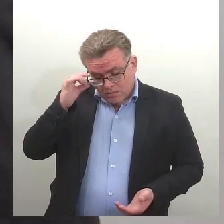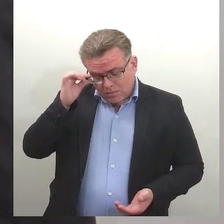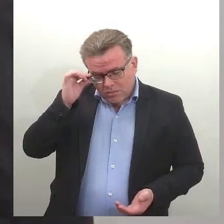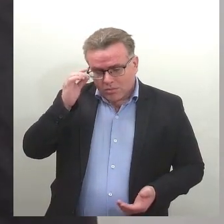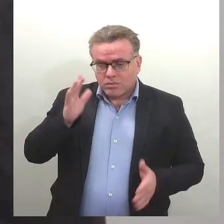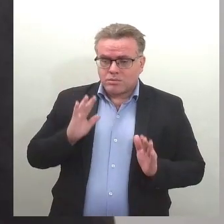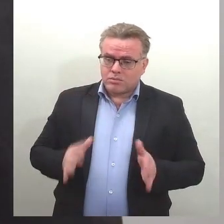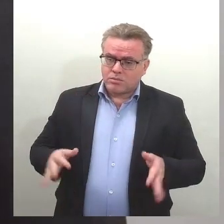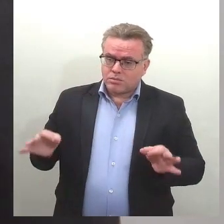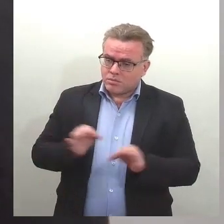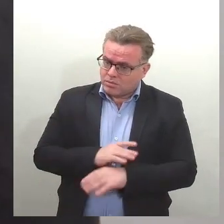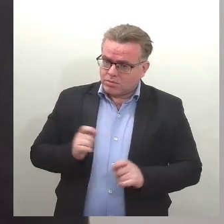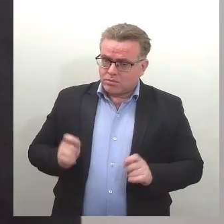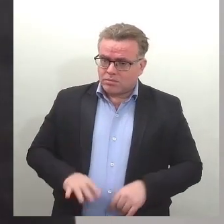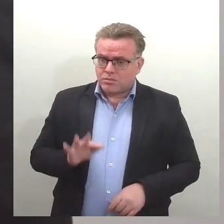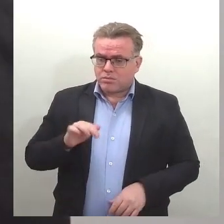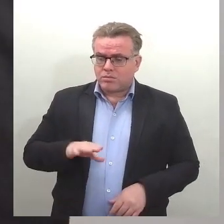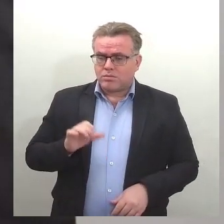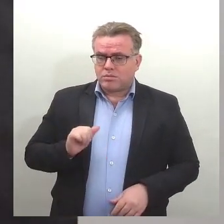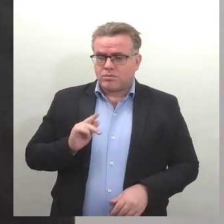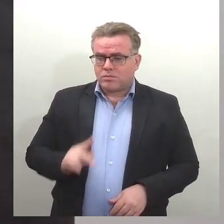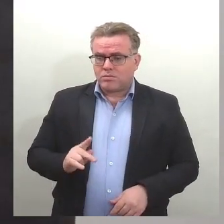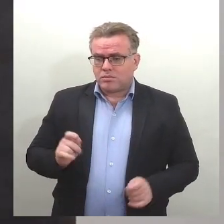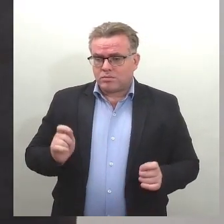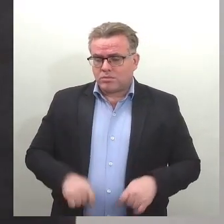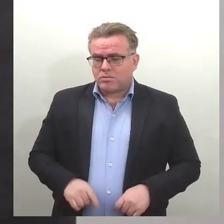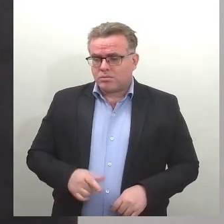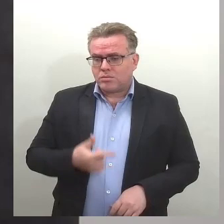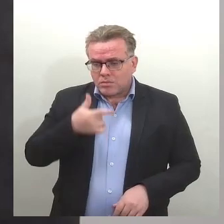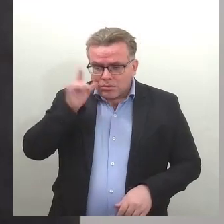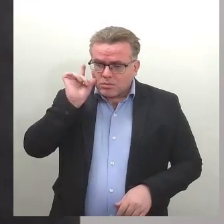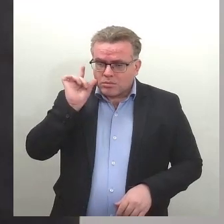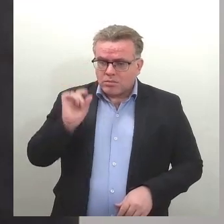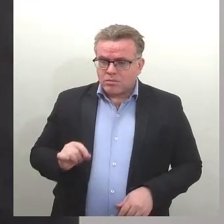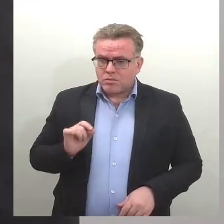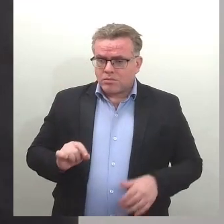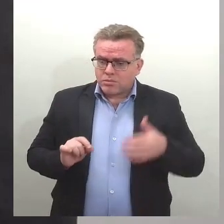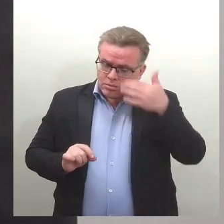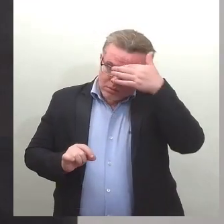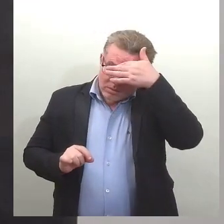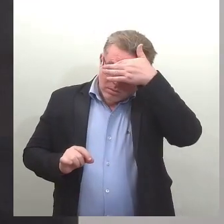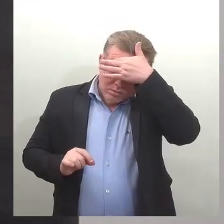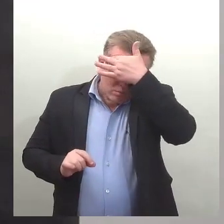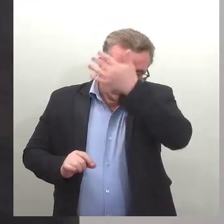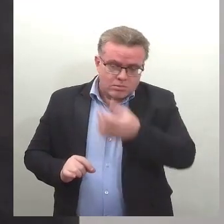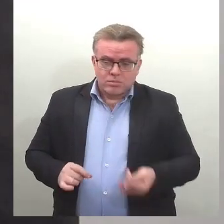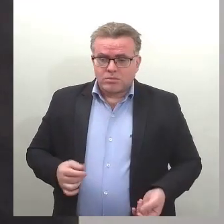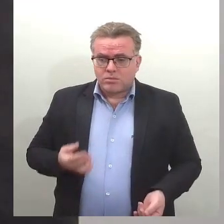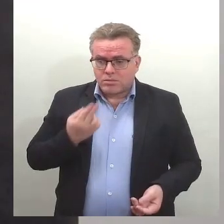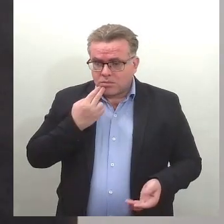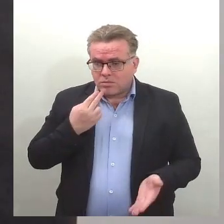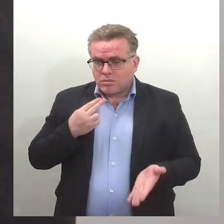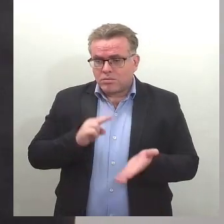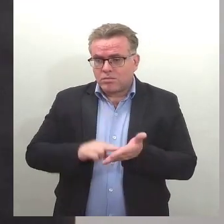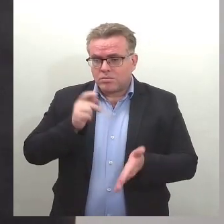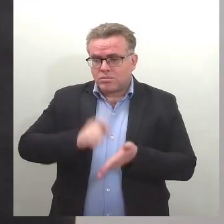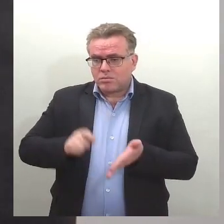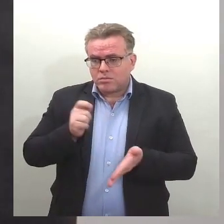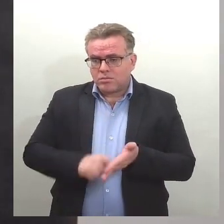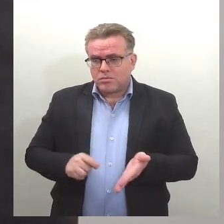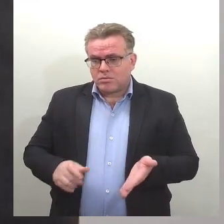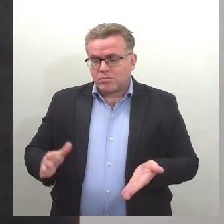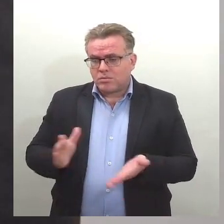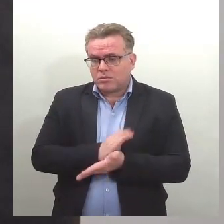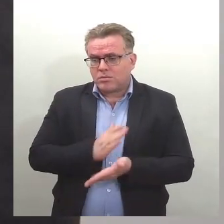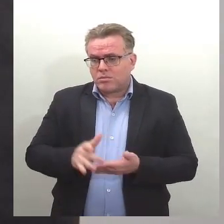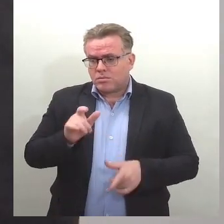mesmo a FUNCAP emitiu uma nota reconhecendo que realmente tem alguns pagamentos pendentes,